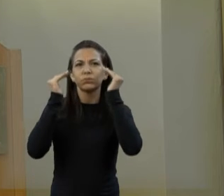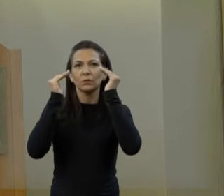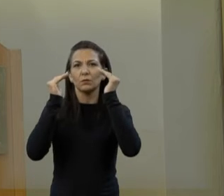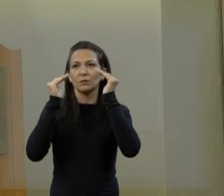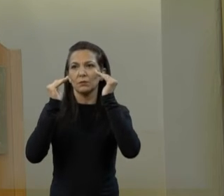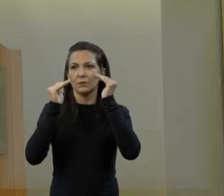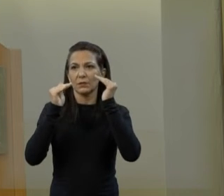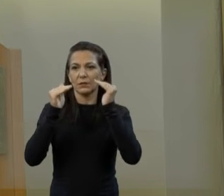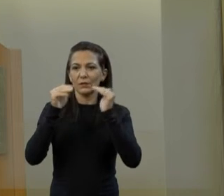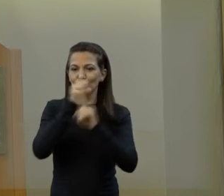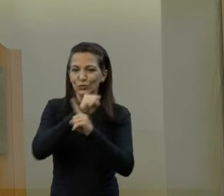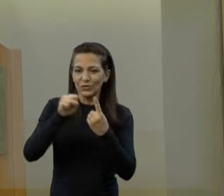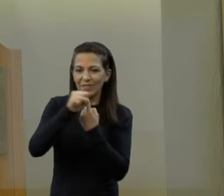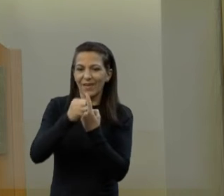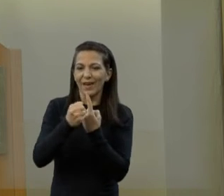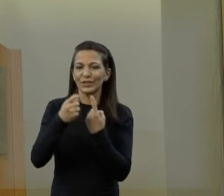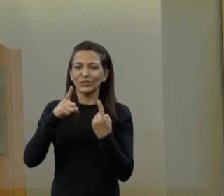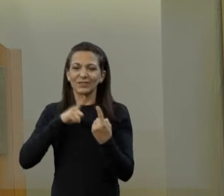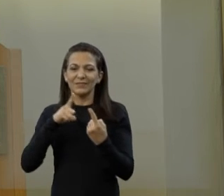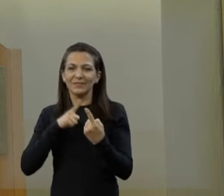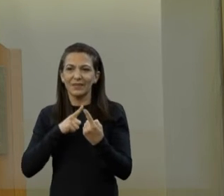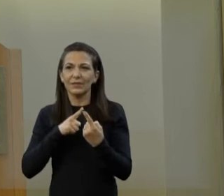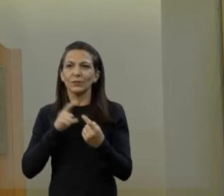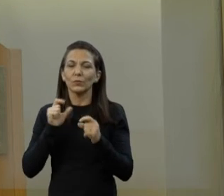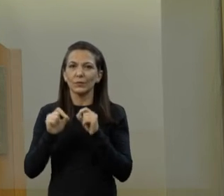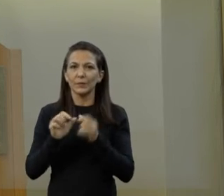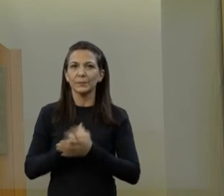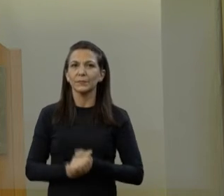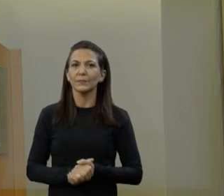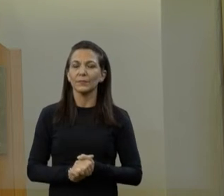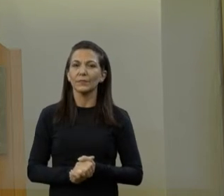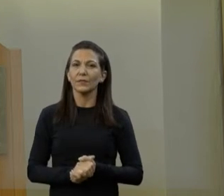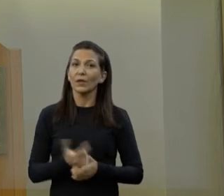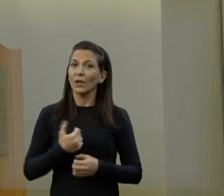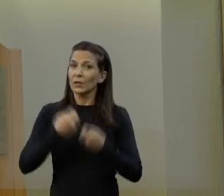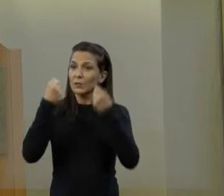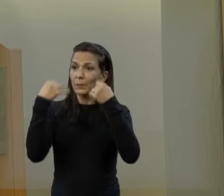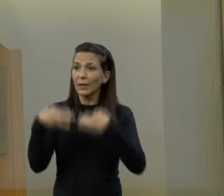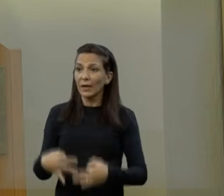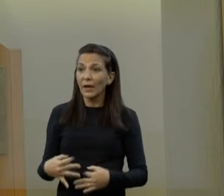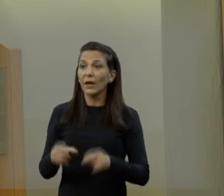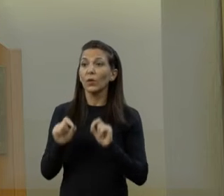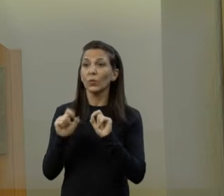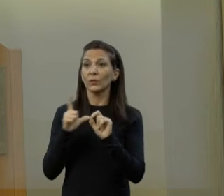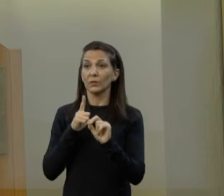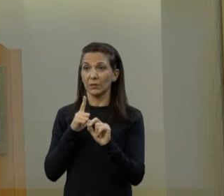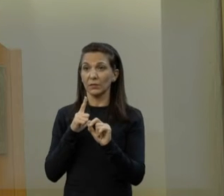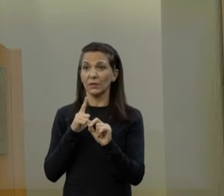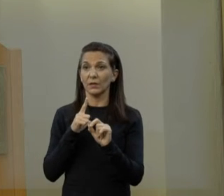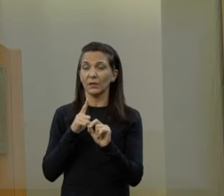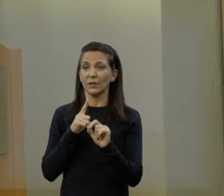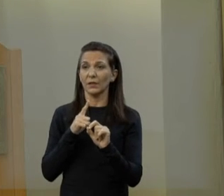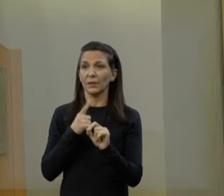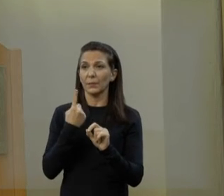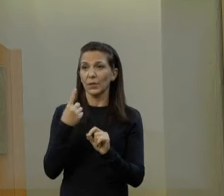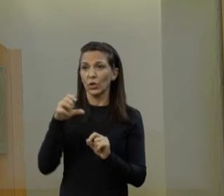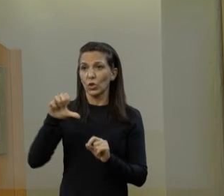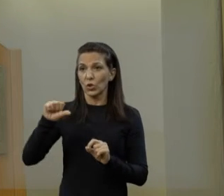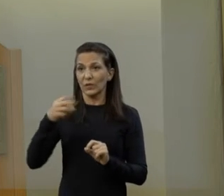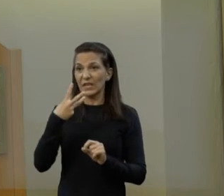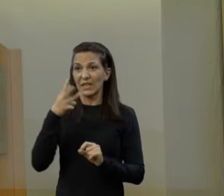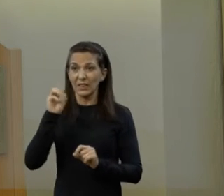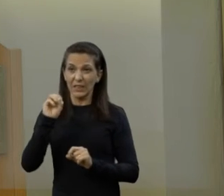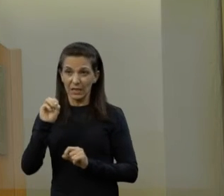e aqui eu quero fazer um relato de Paulo Landinho por favor é que eu quero fazer um relato que é o seguinte até